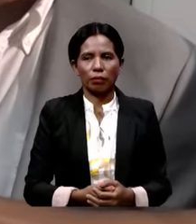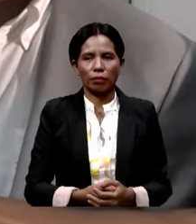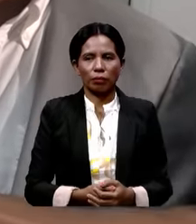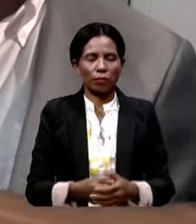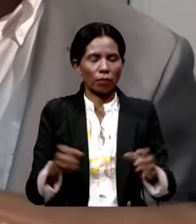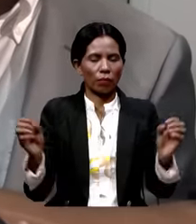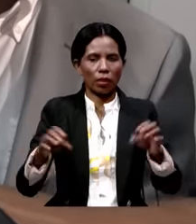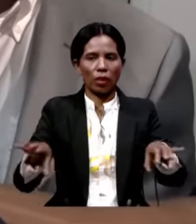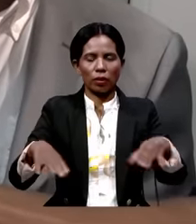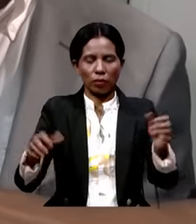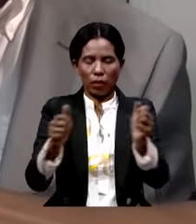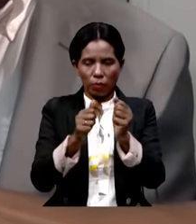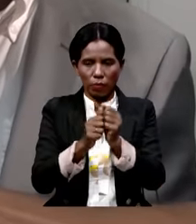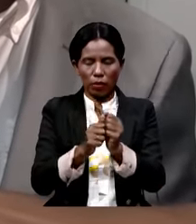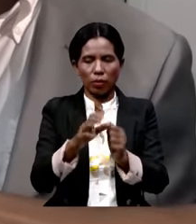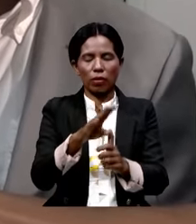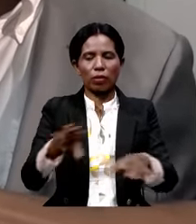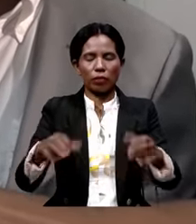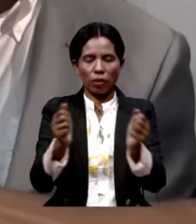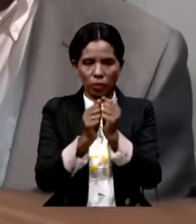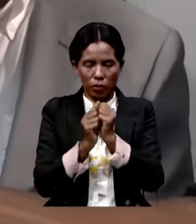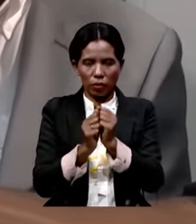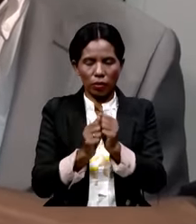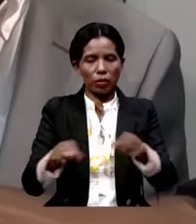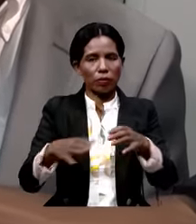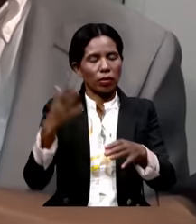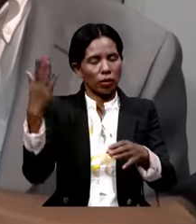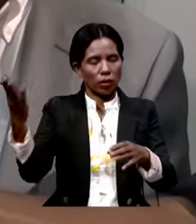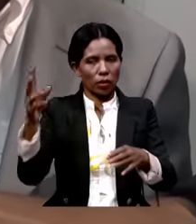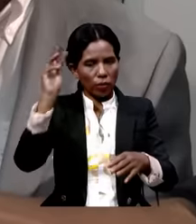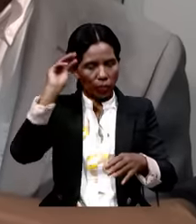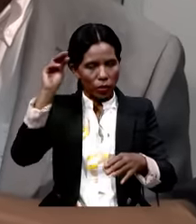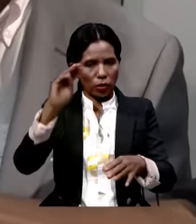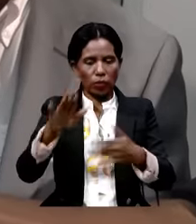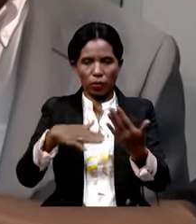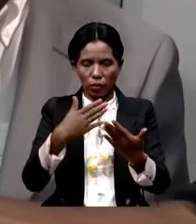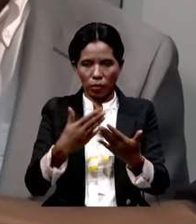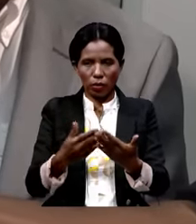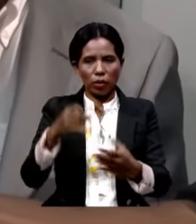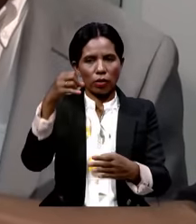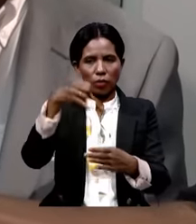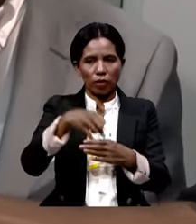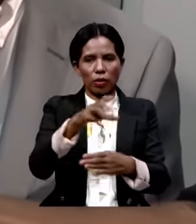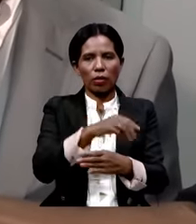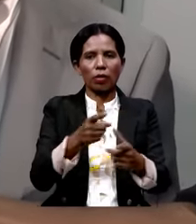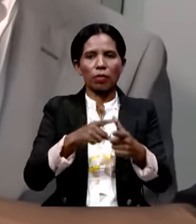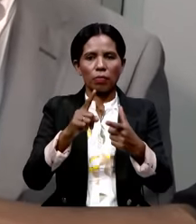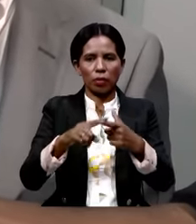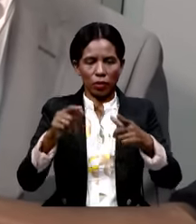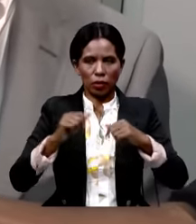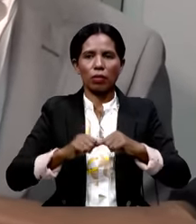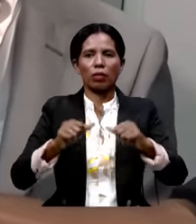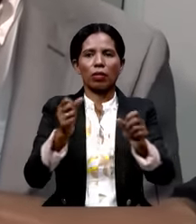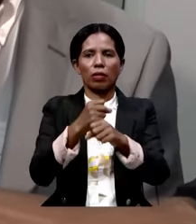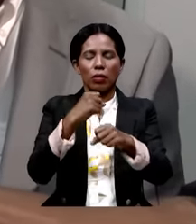solução saída não? Serviço de coordenação para reforçar o serviço e treino entre os ministérios que envolve, para depois continuar